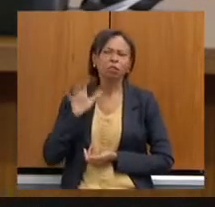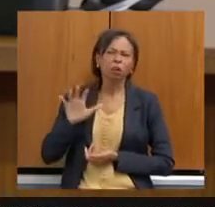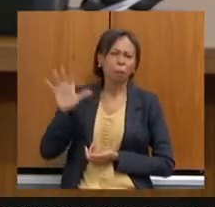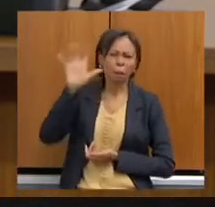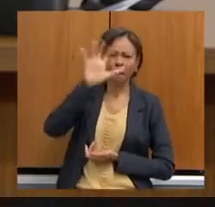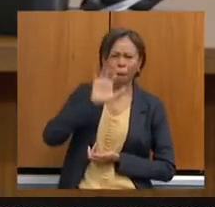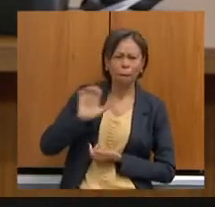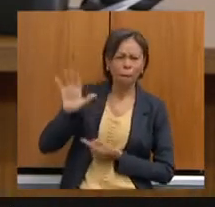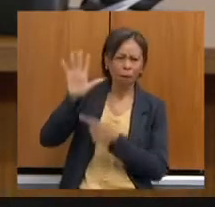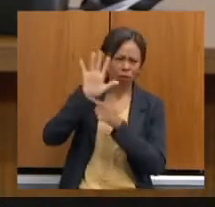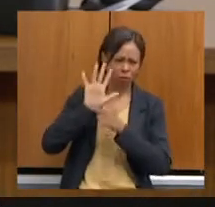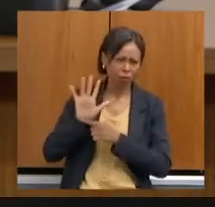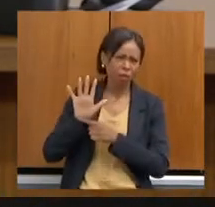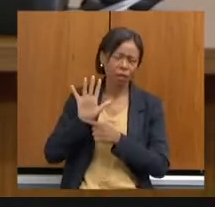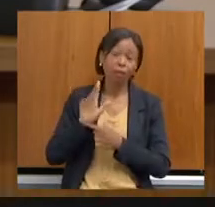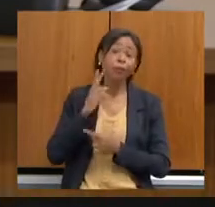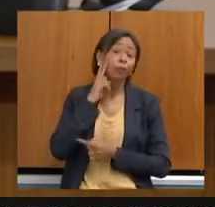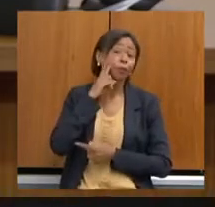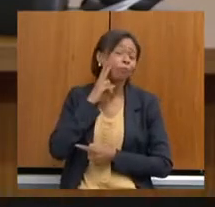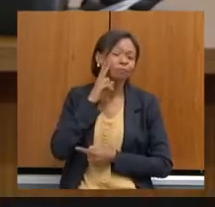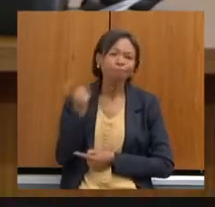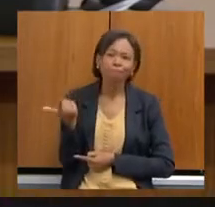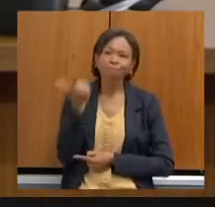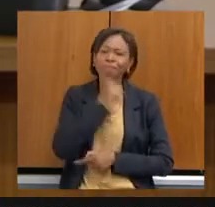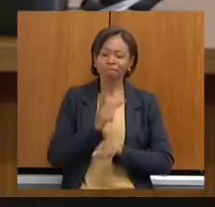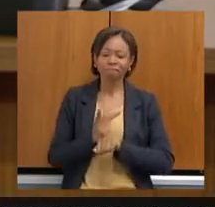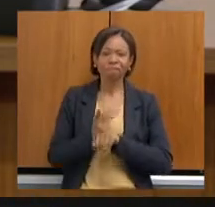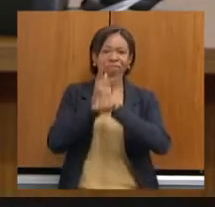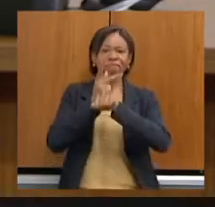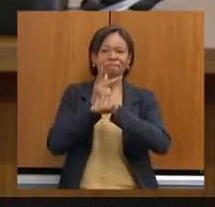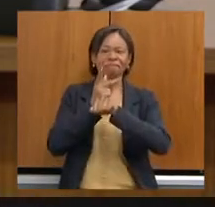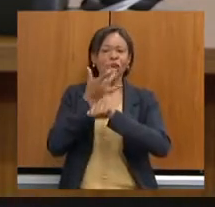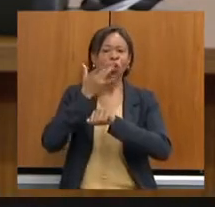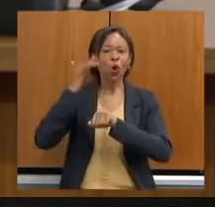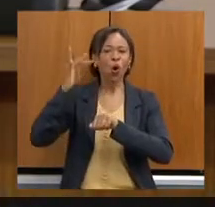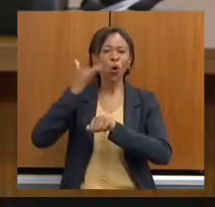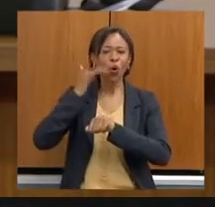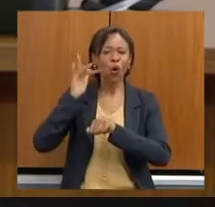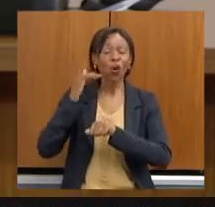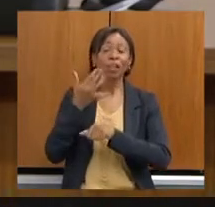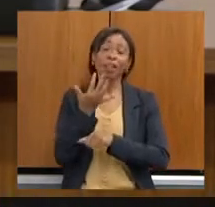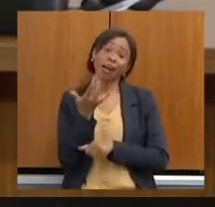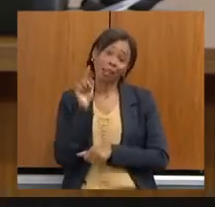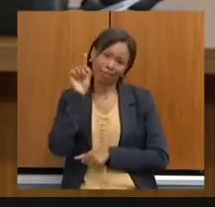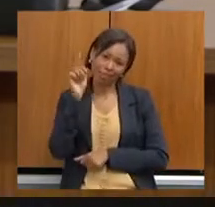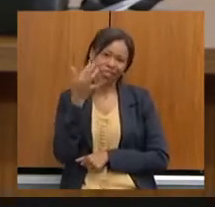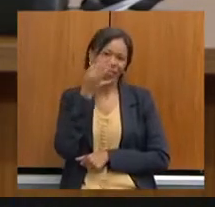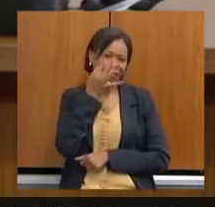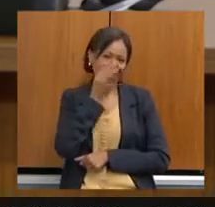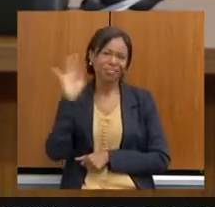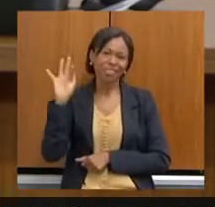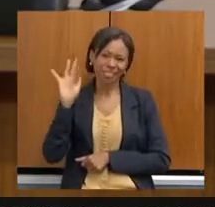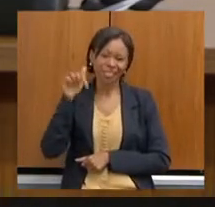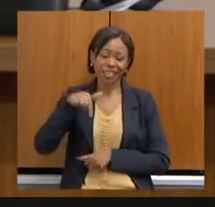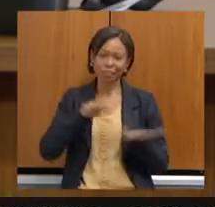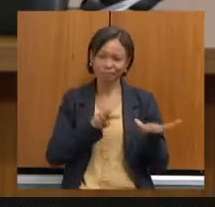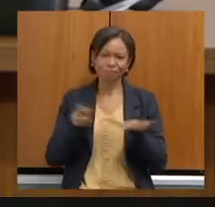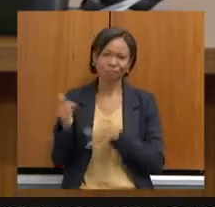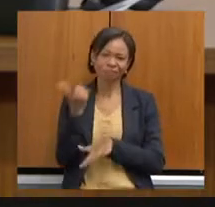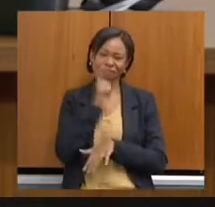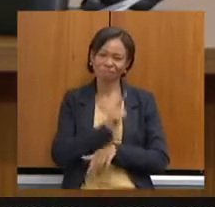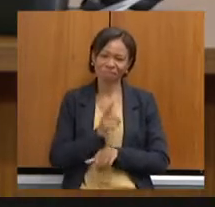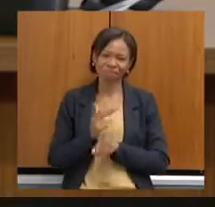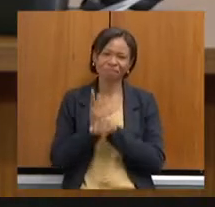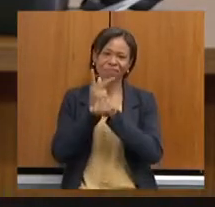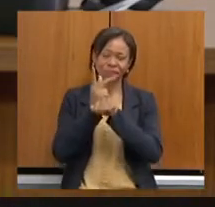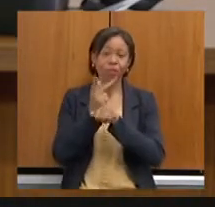e Vinho ganhou também mas ela de Ouro no concurso de 20 errar na França essa semana então da mesma forma